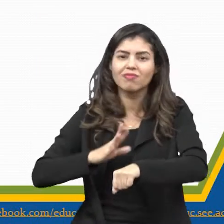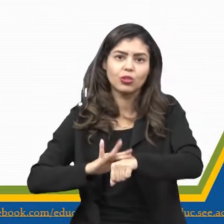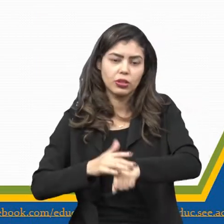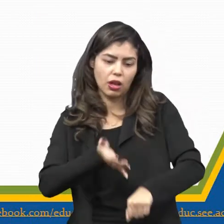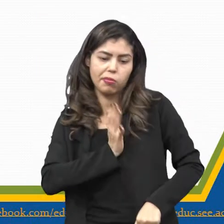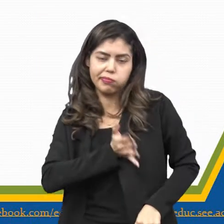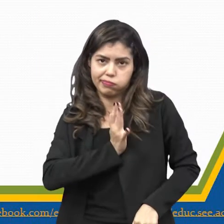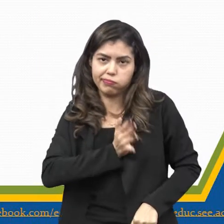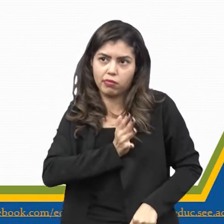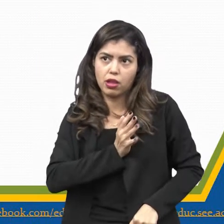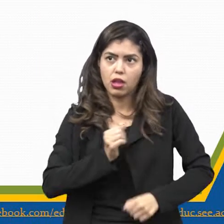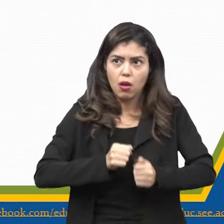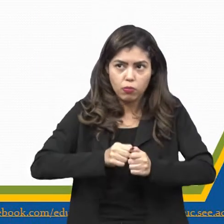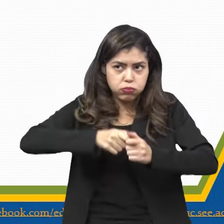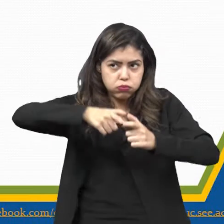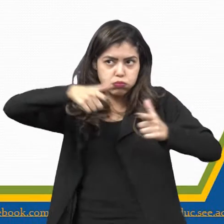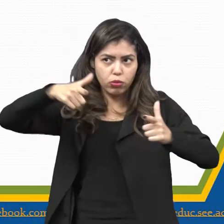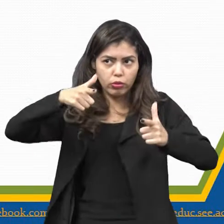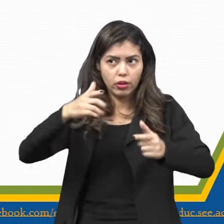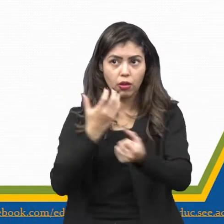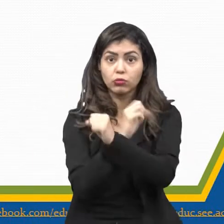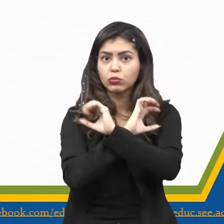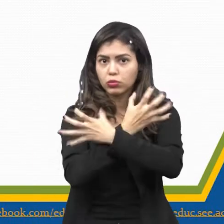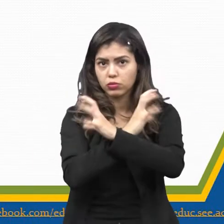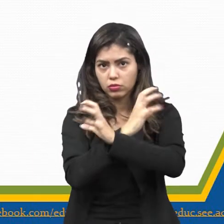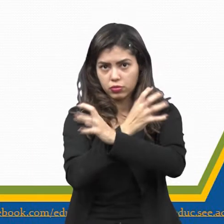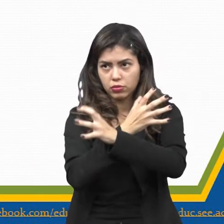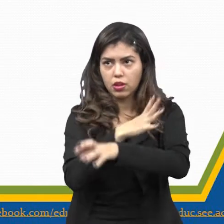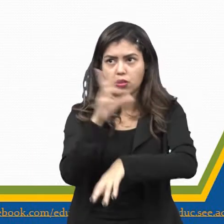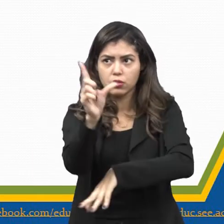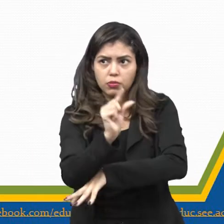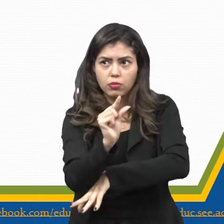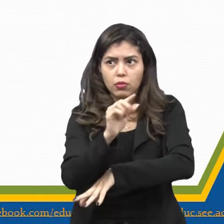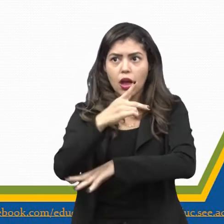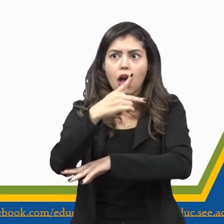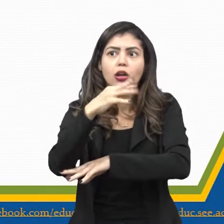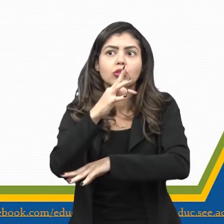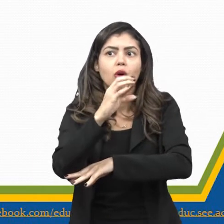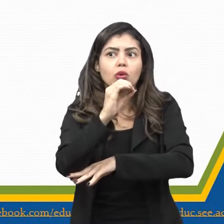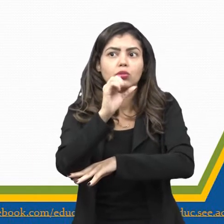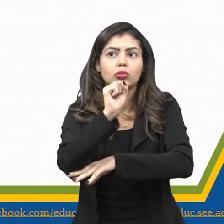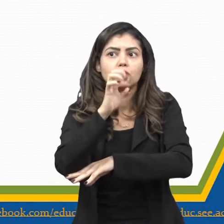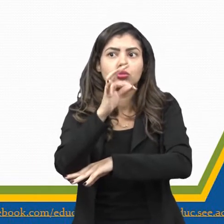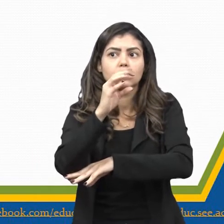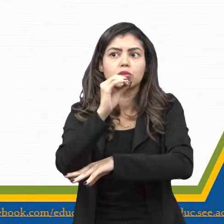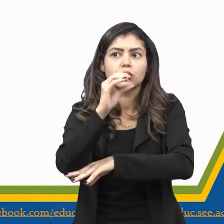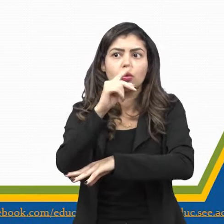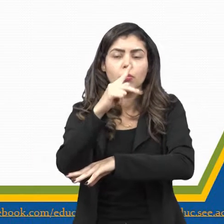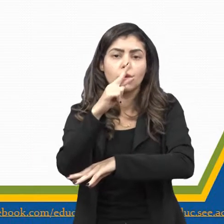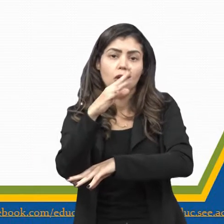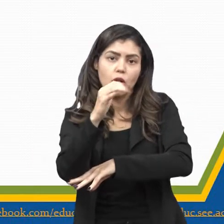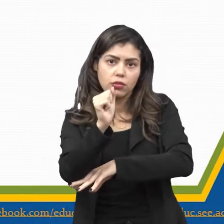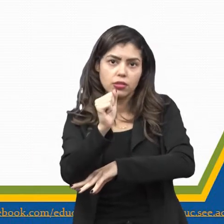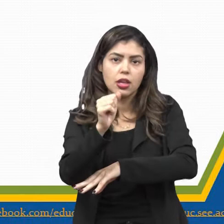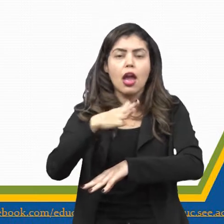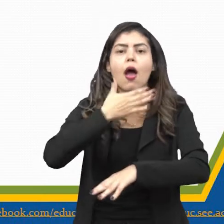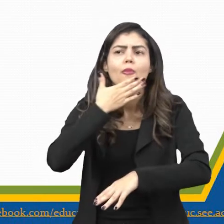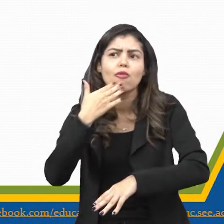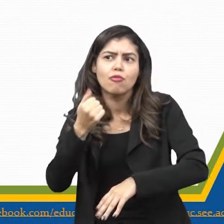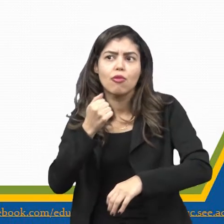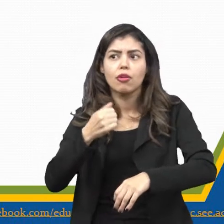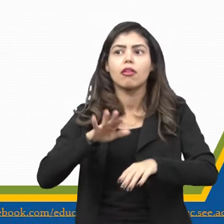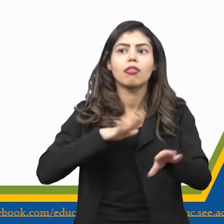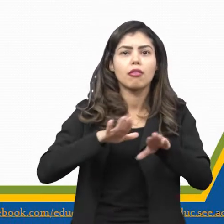cardíacas, aumenta a resistência dos ossos, prevenindo a osteoporose, melhora a coordenação dos movimentos e do